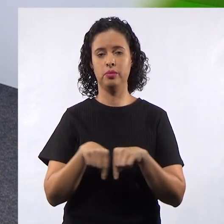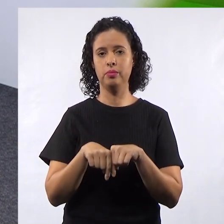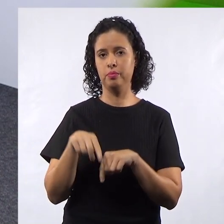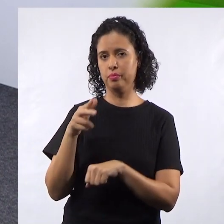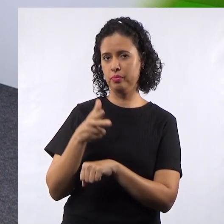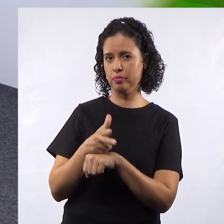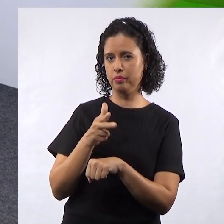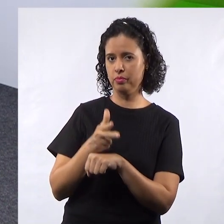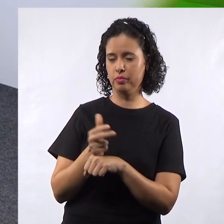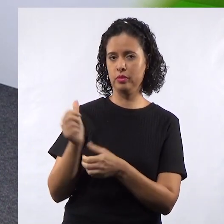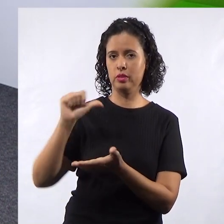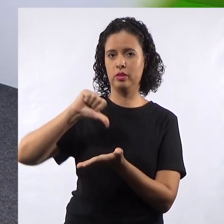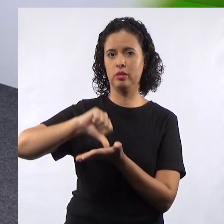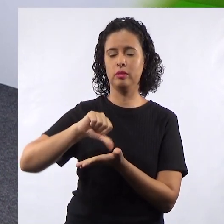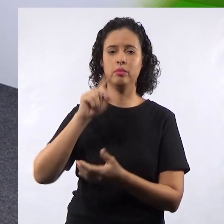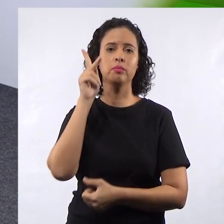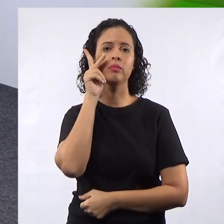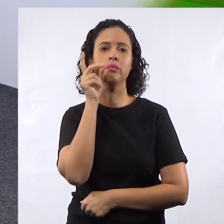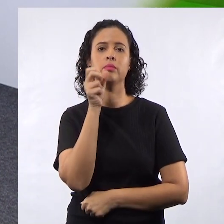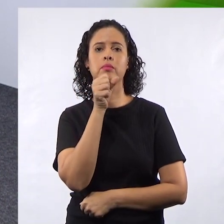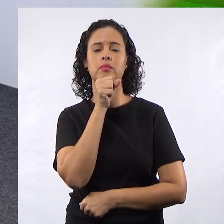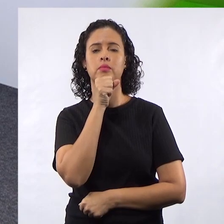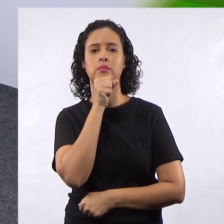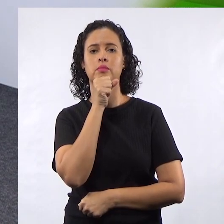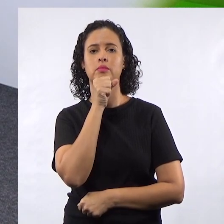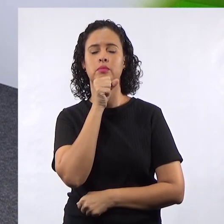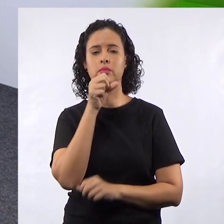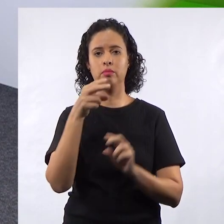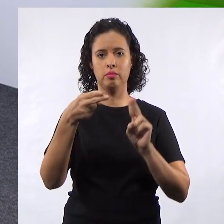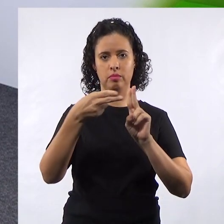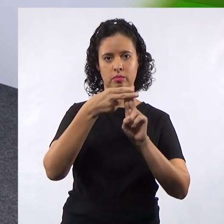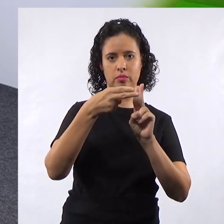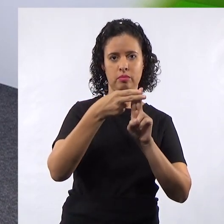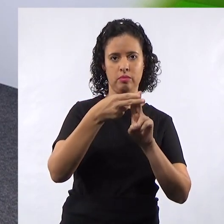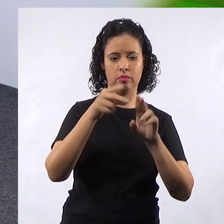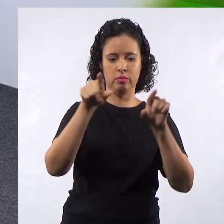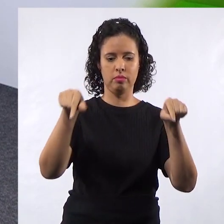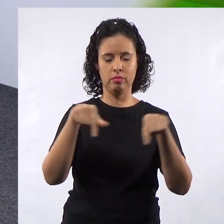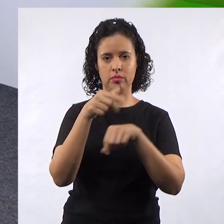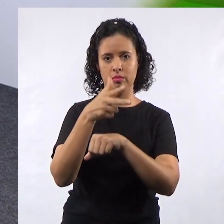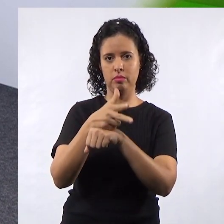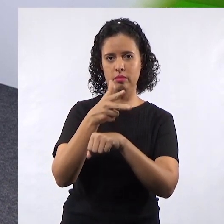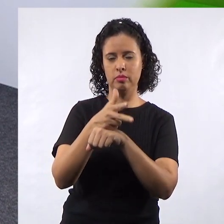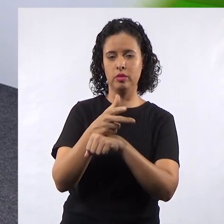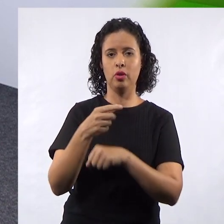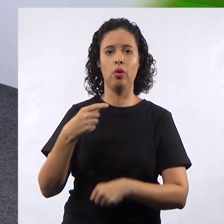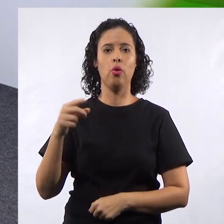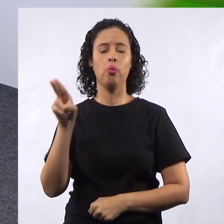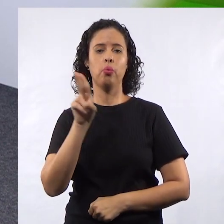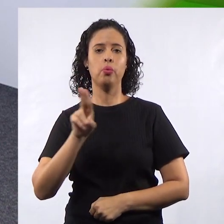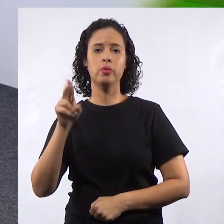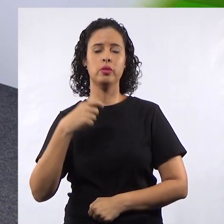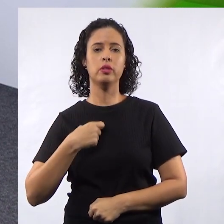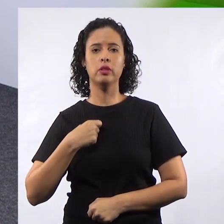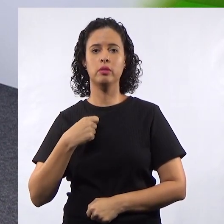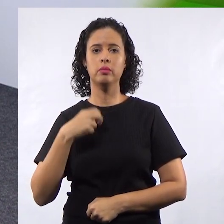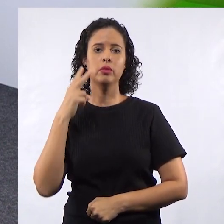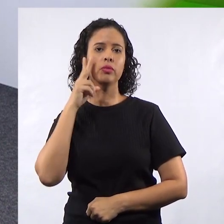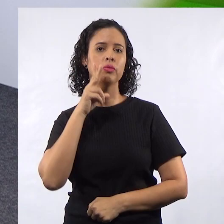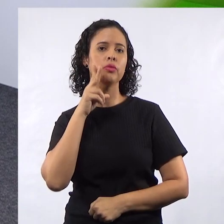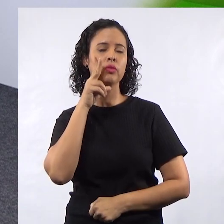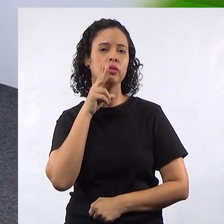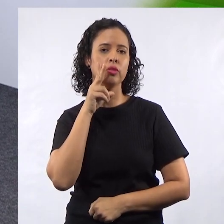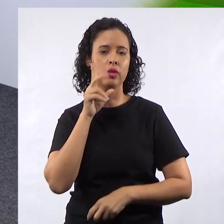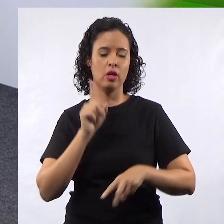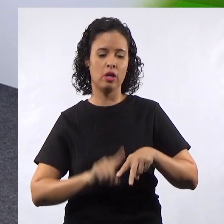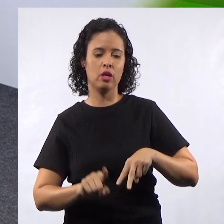Federal de Rondônia, aqui no campus Porto Velho, Zona Norte, no estúdio de gravações. E estou aqui trajando uma camisa na cor vinho,